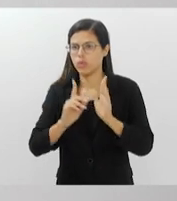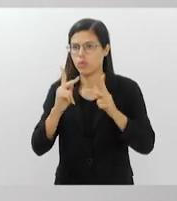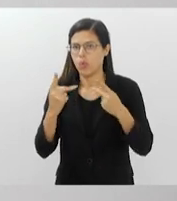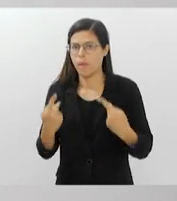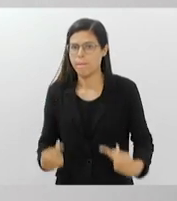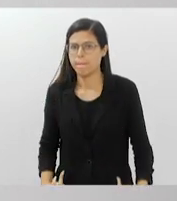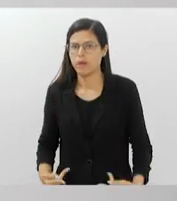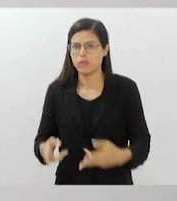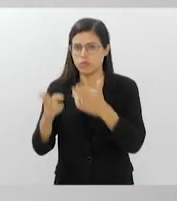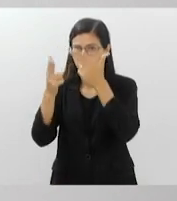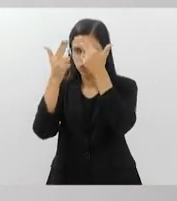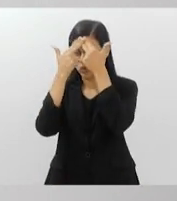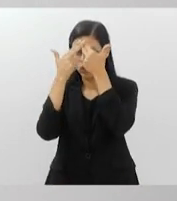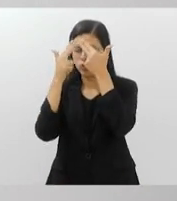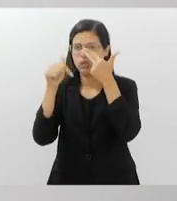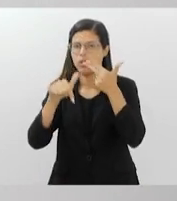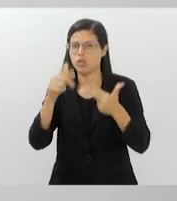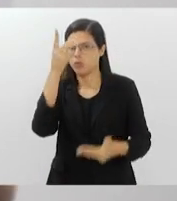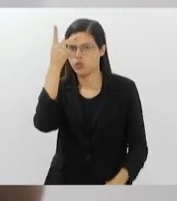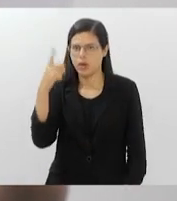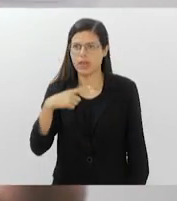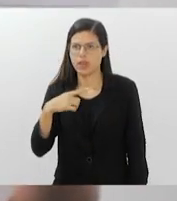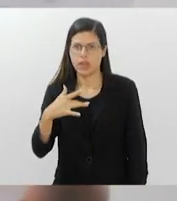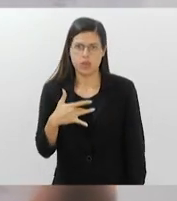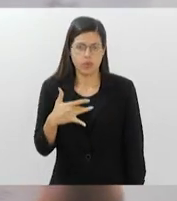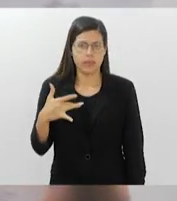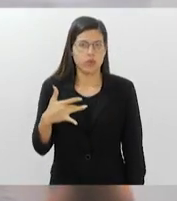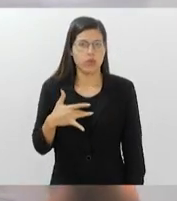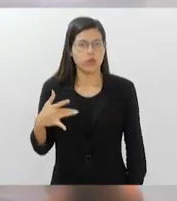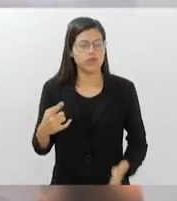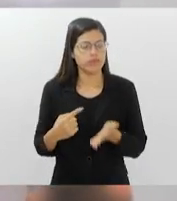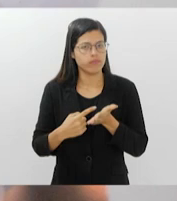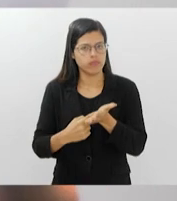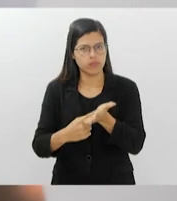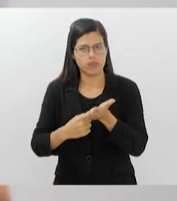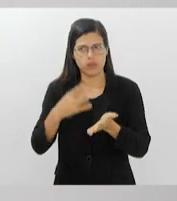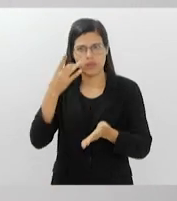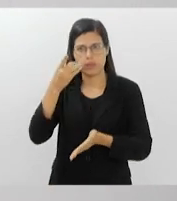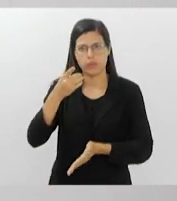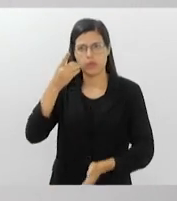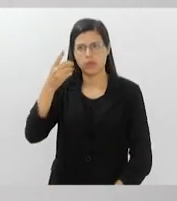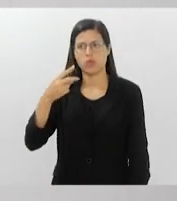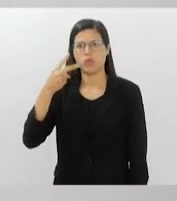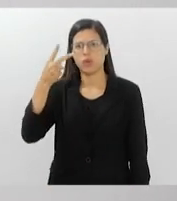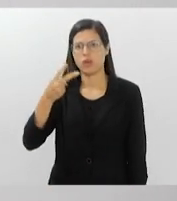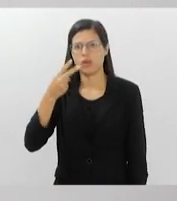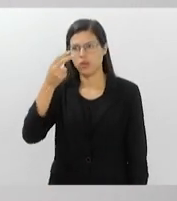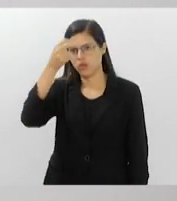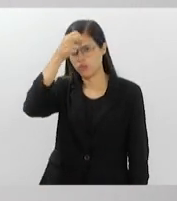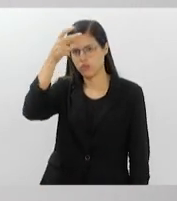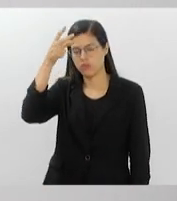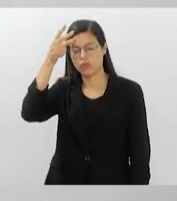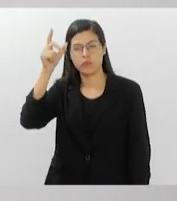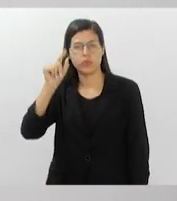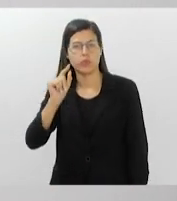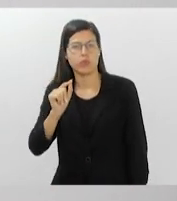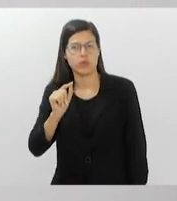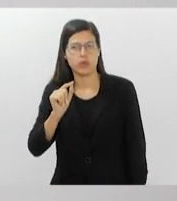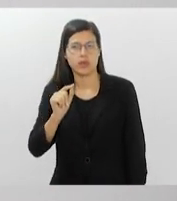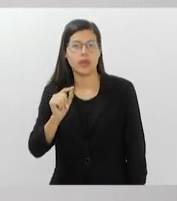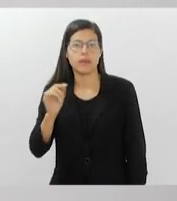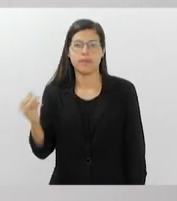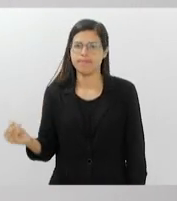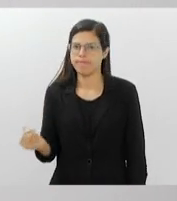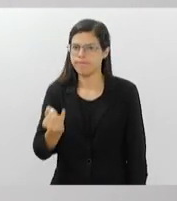às pessoas com tuberculose o comprometimento dos deputados vereadores e Prefeito é portanto